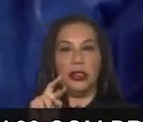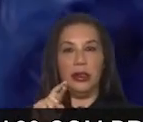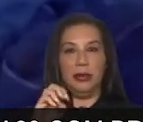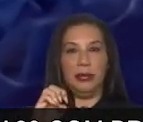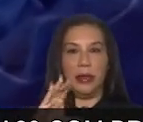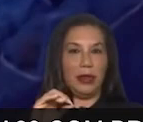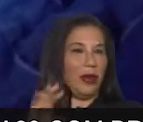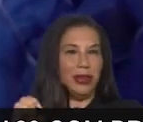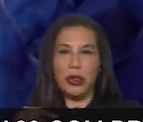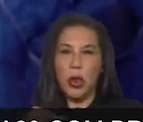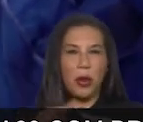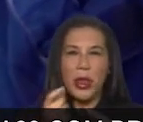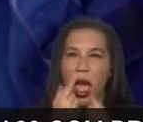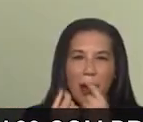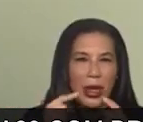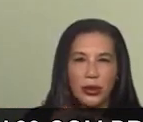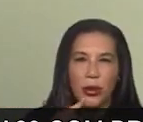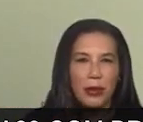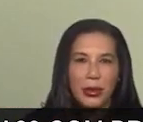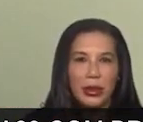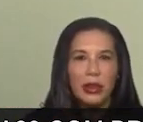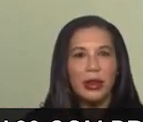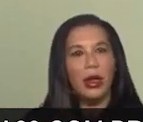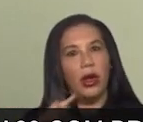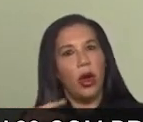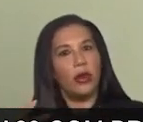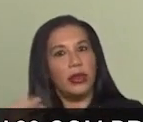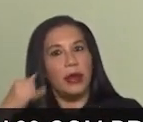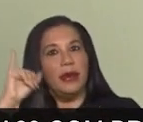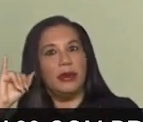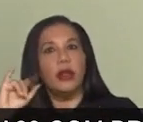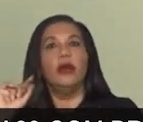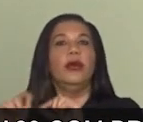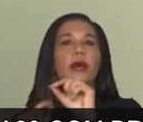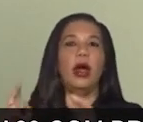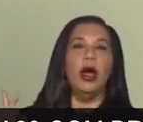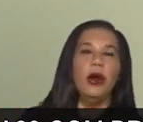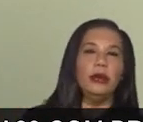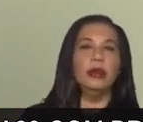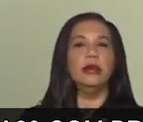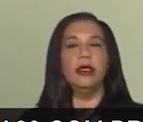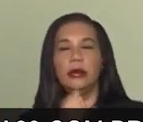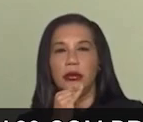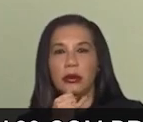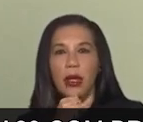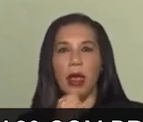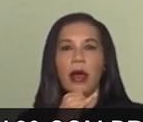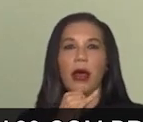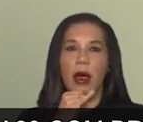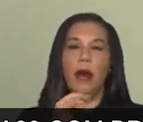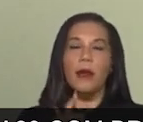era ineficaz, ao invés da prevenção, fez com que a gente tivesse, né,